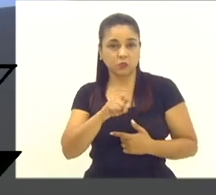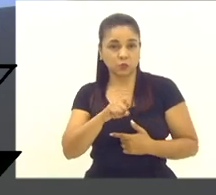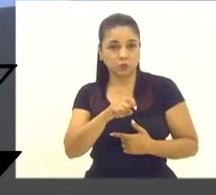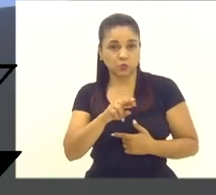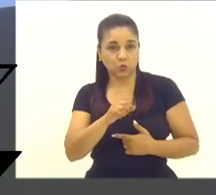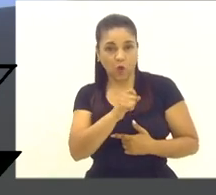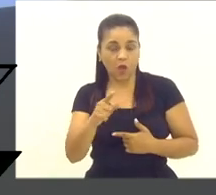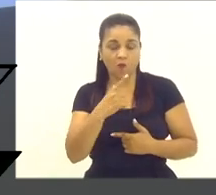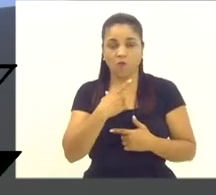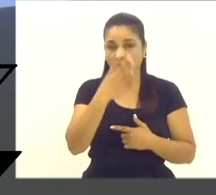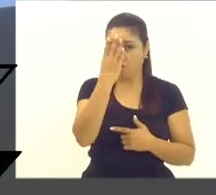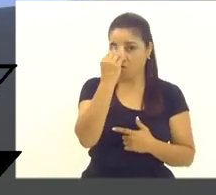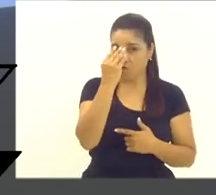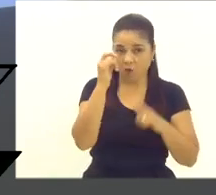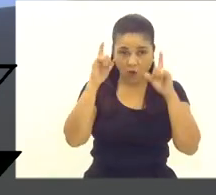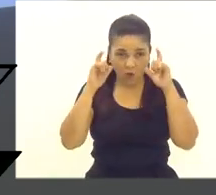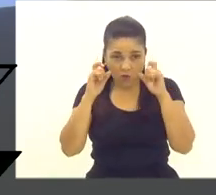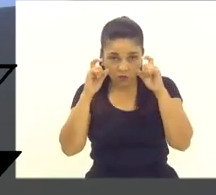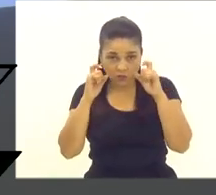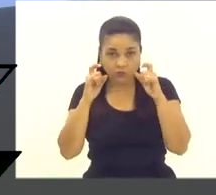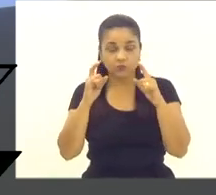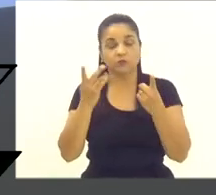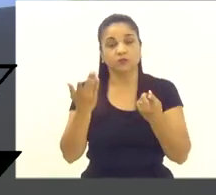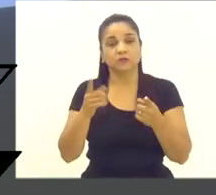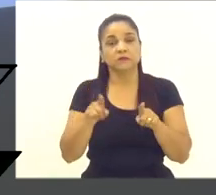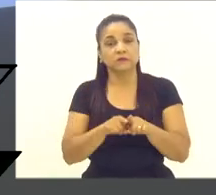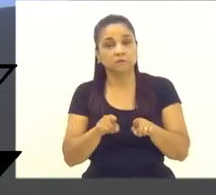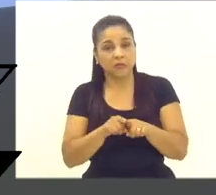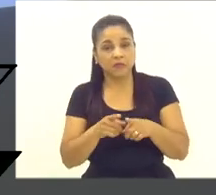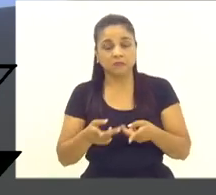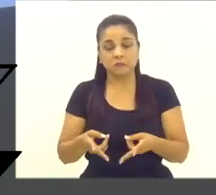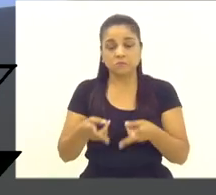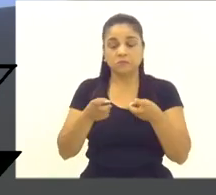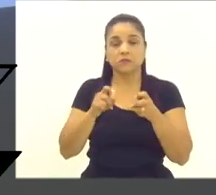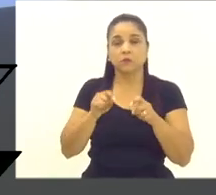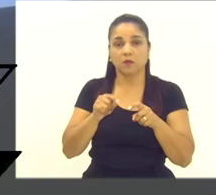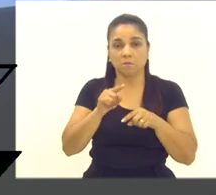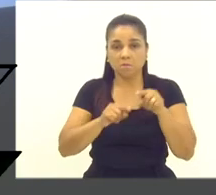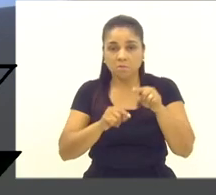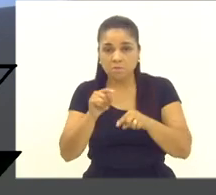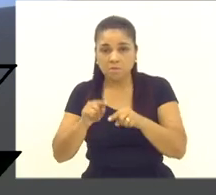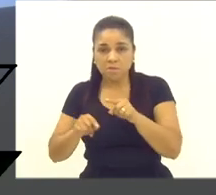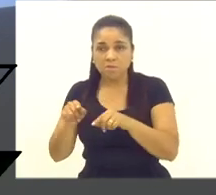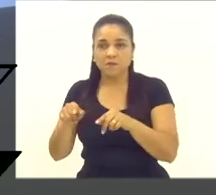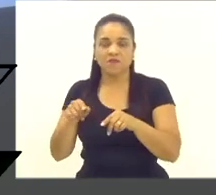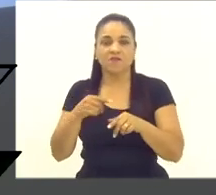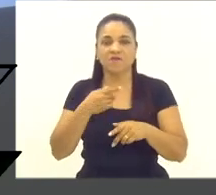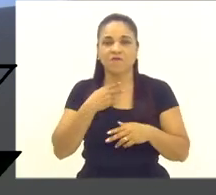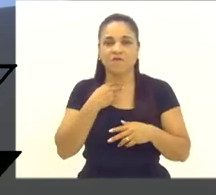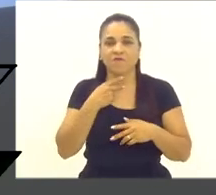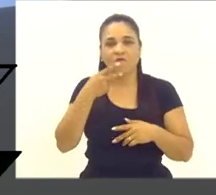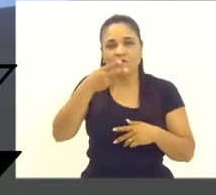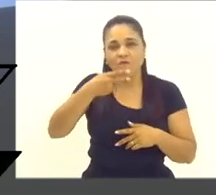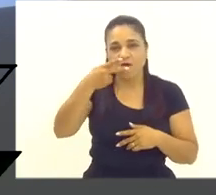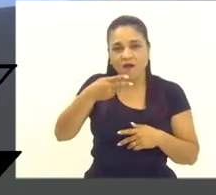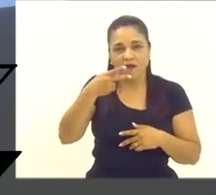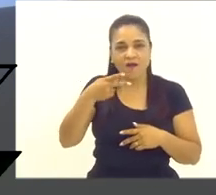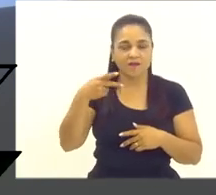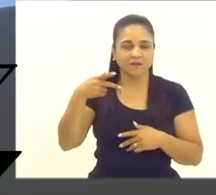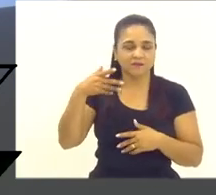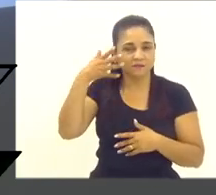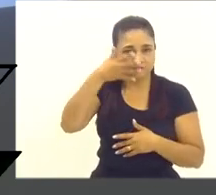materiais e fotos né muitas vezes a gente vê também a manipulação de falas né as figuras públicas tem